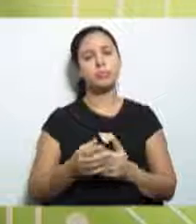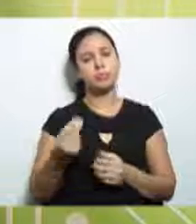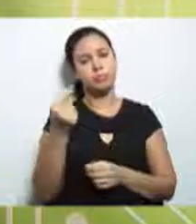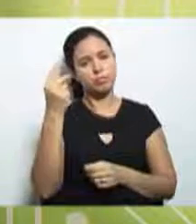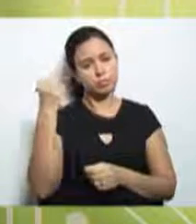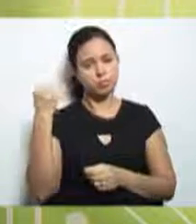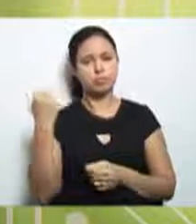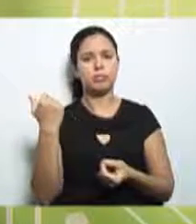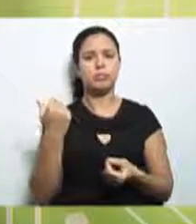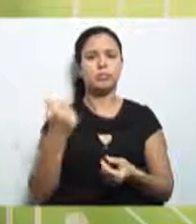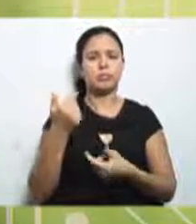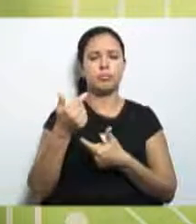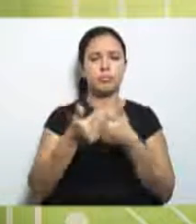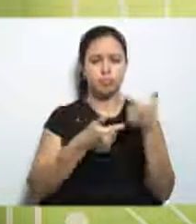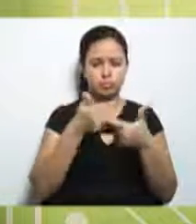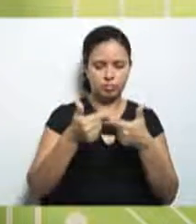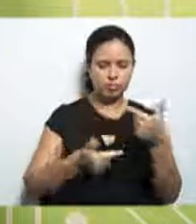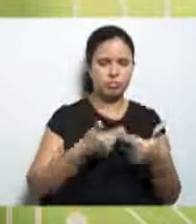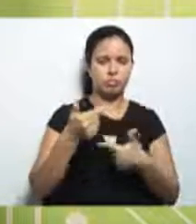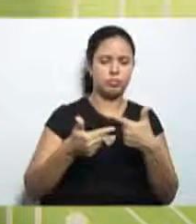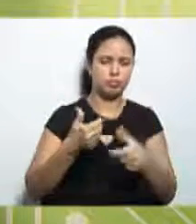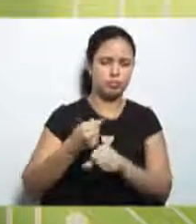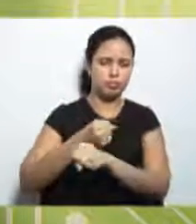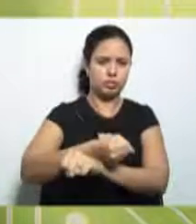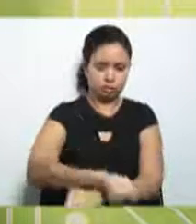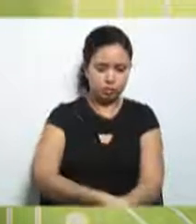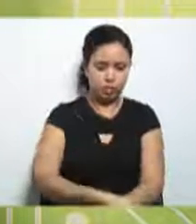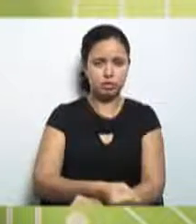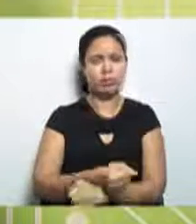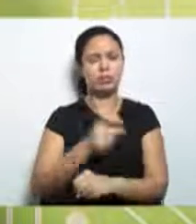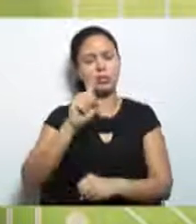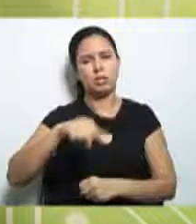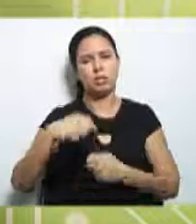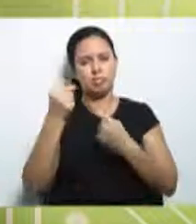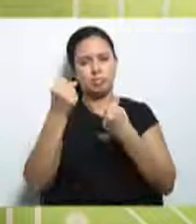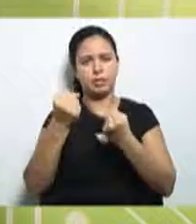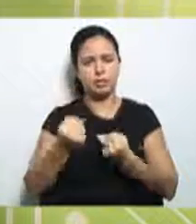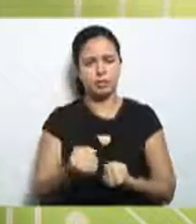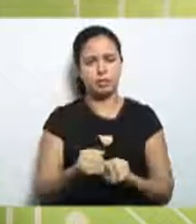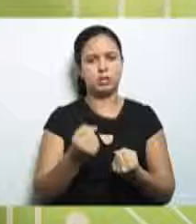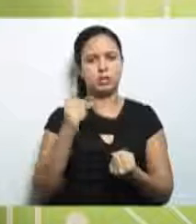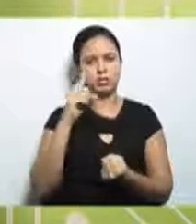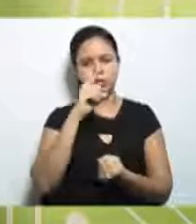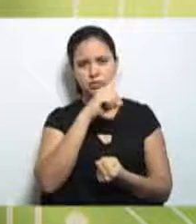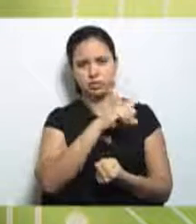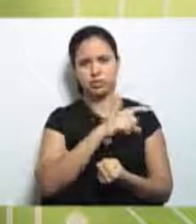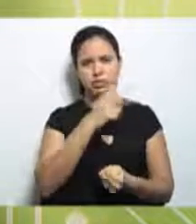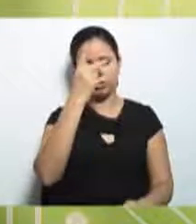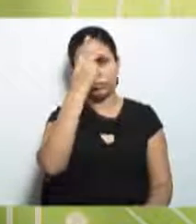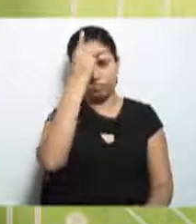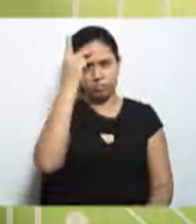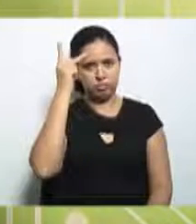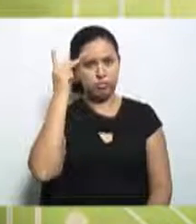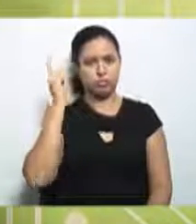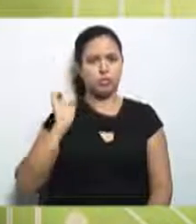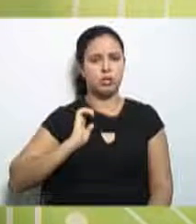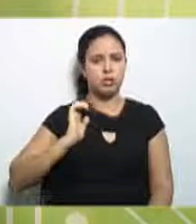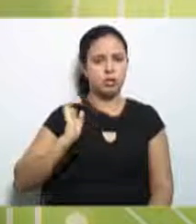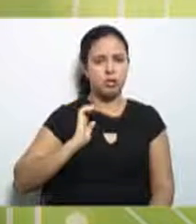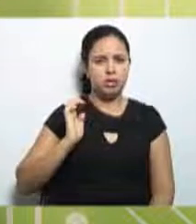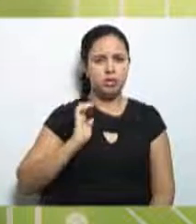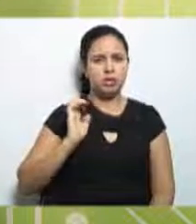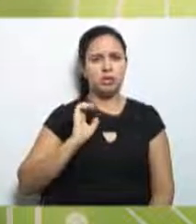ele era penoso, detestável. As pessoas ricas, né, os